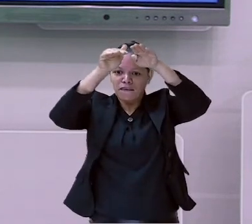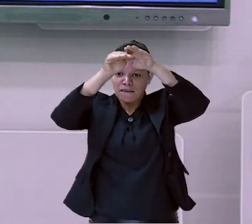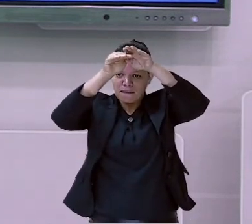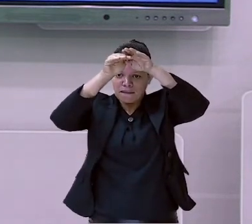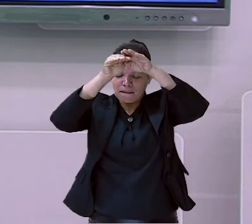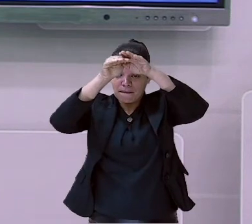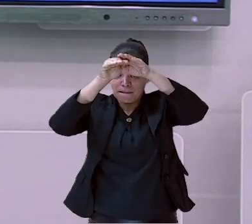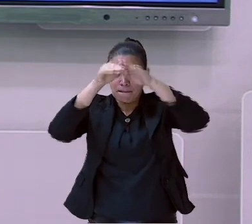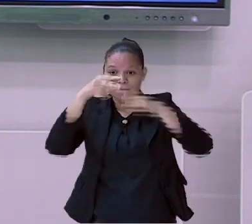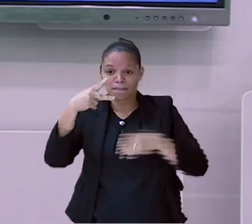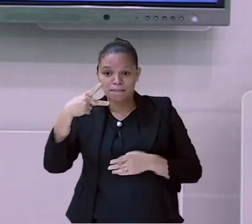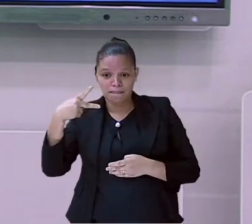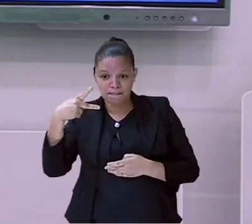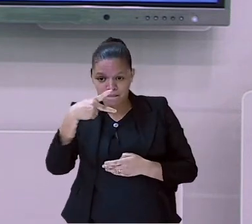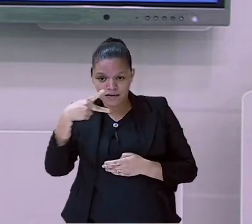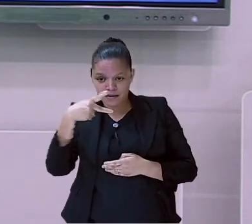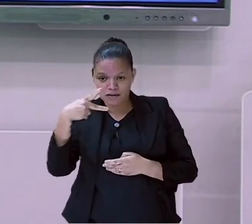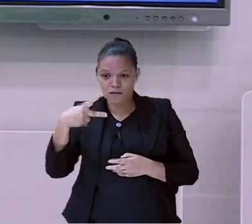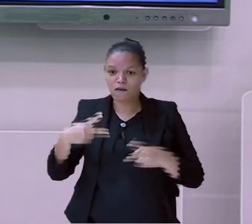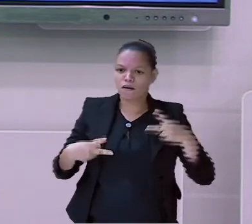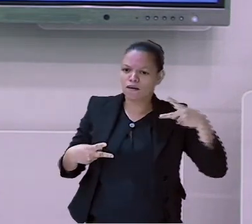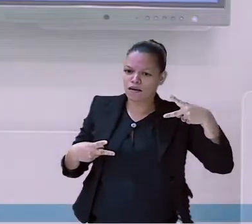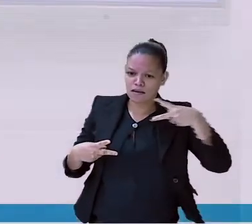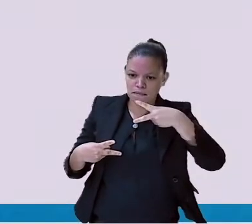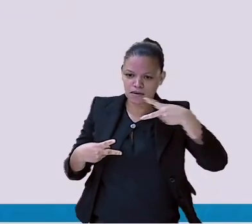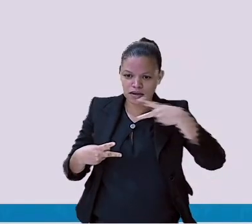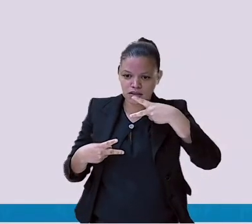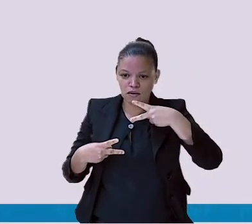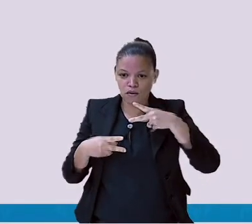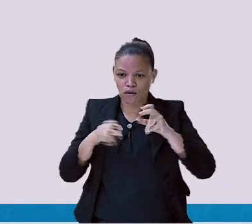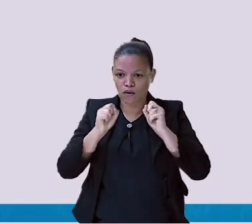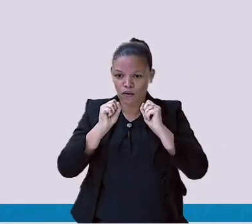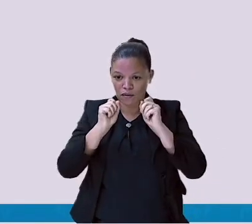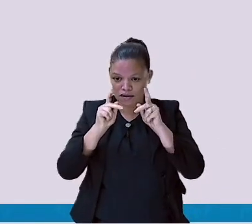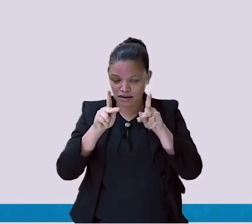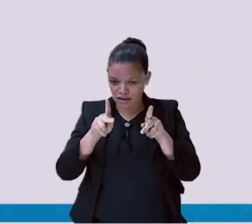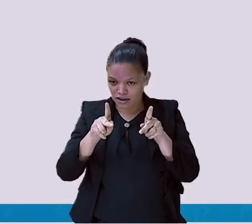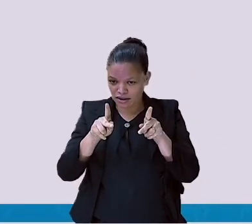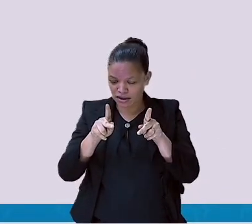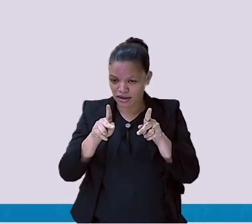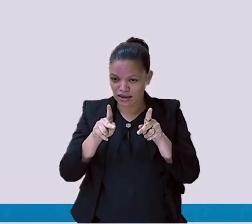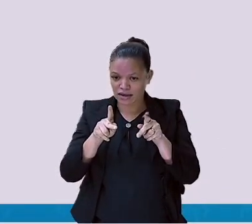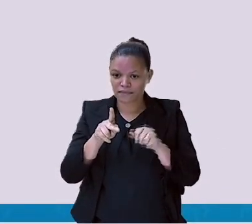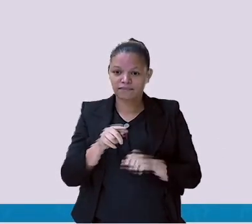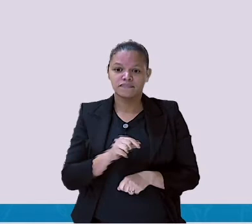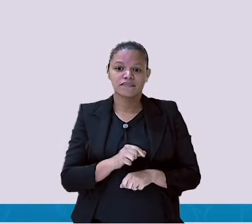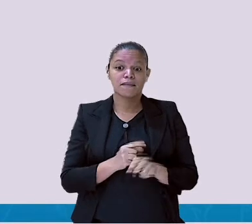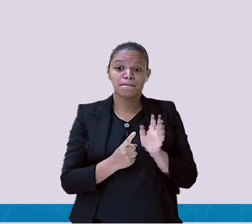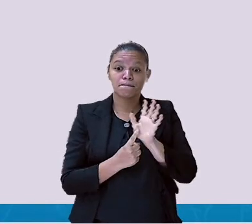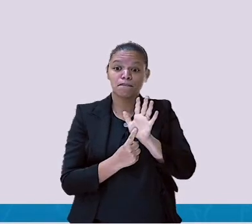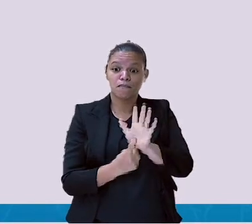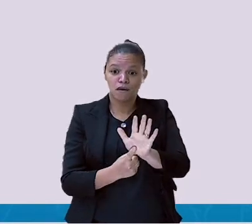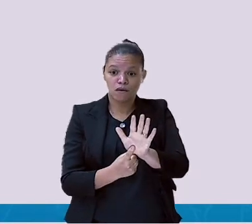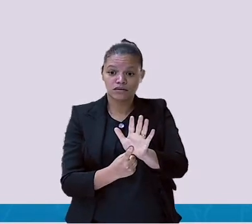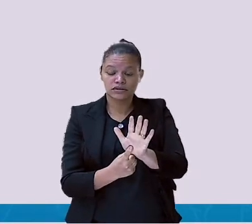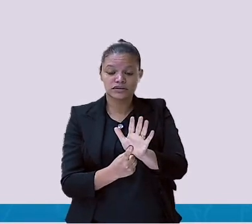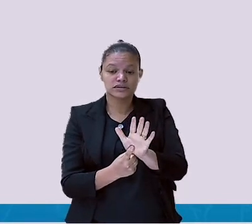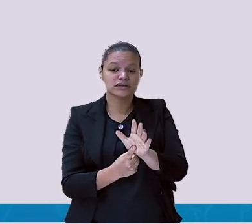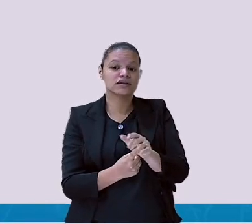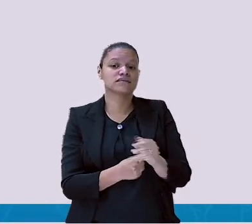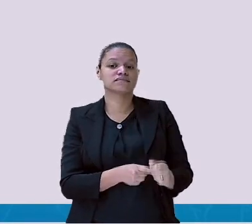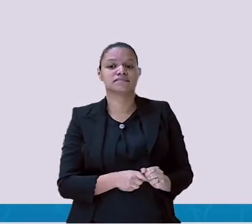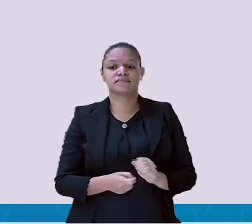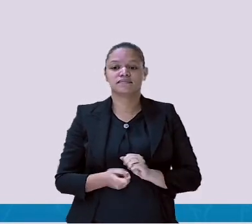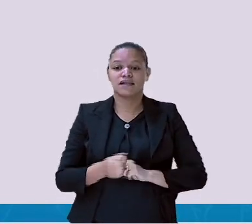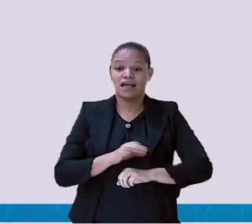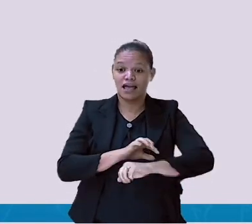maior? Filé de frango empanado. Então, o gráfico, somente de olhar,